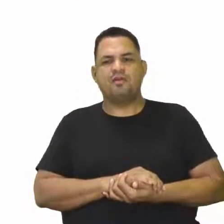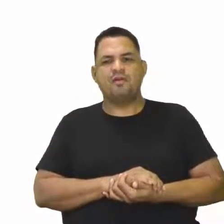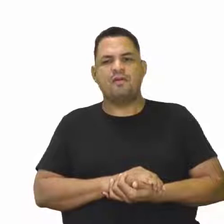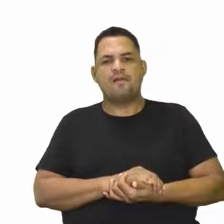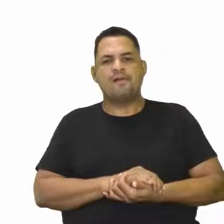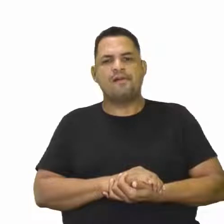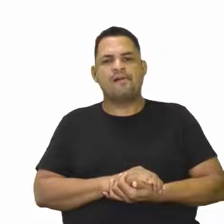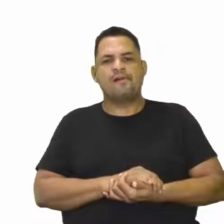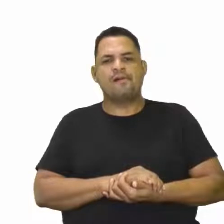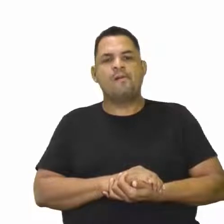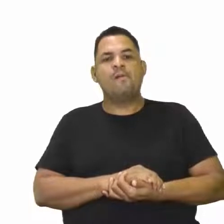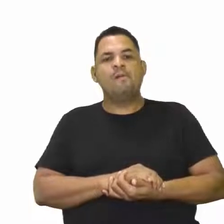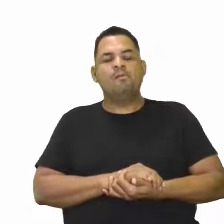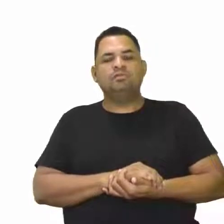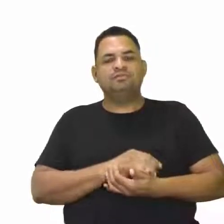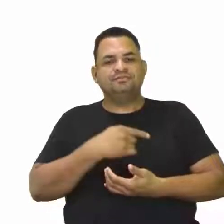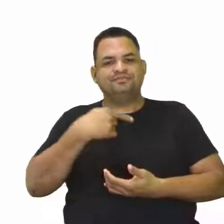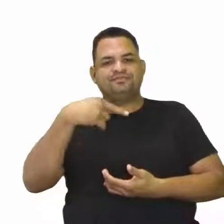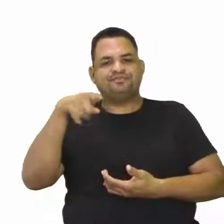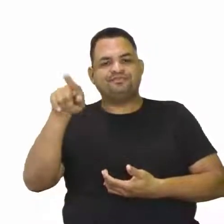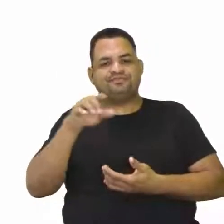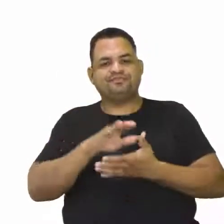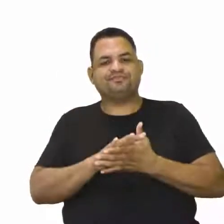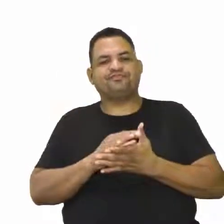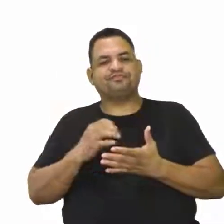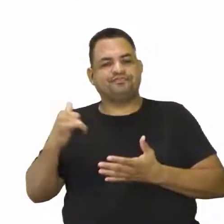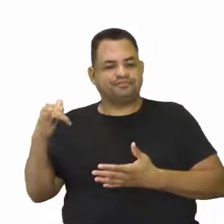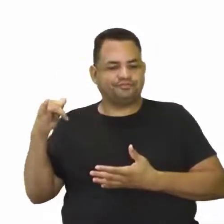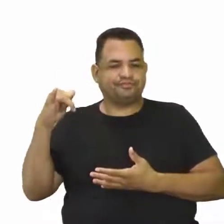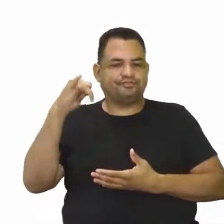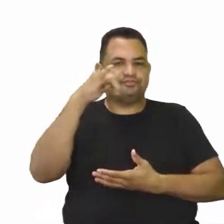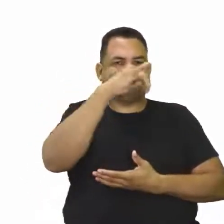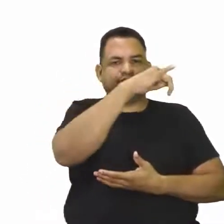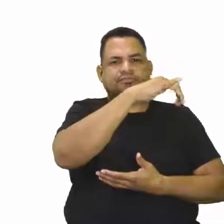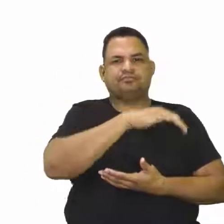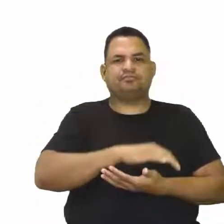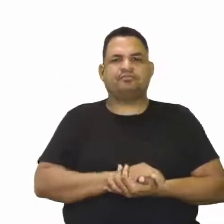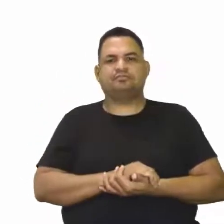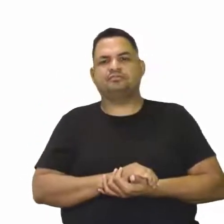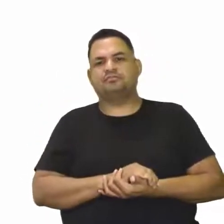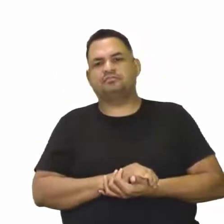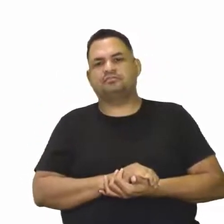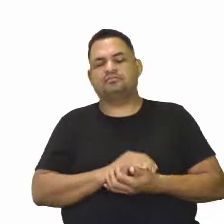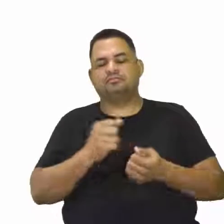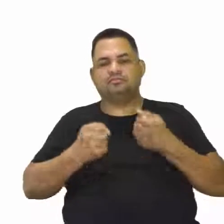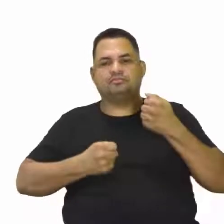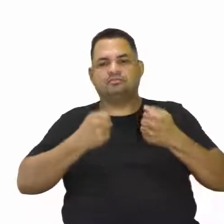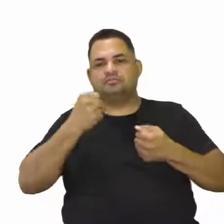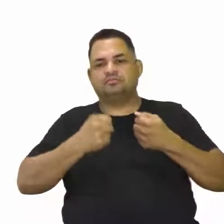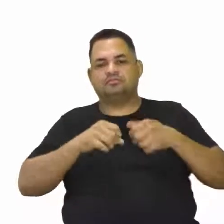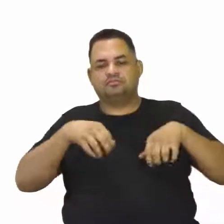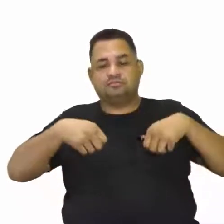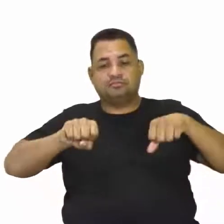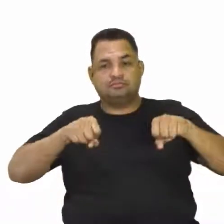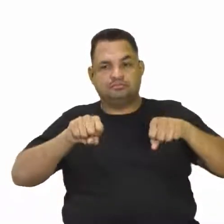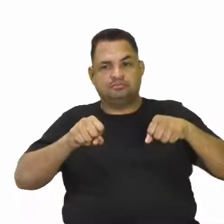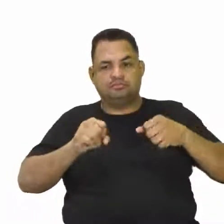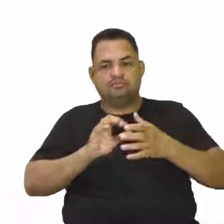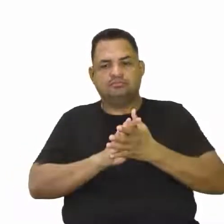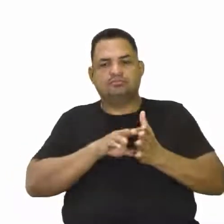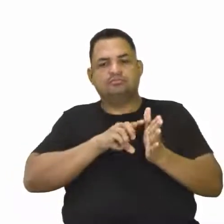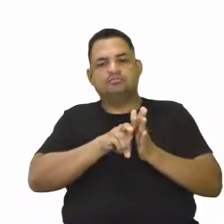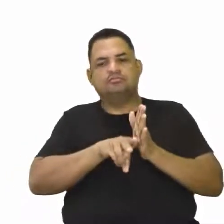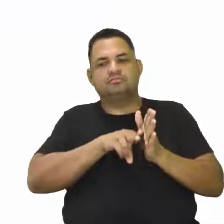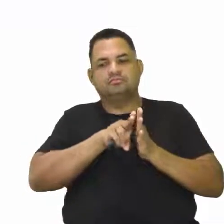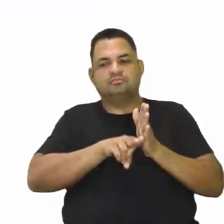en trem. Vou de avião, que a gente fala em língua portuguesa, de carro, de moto, de